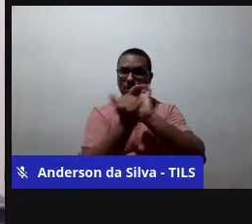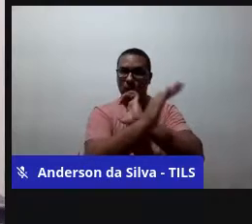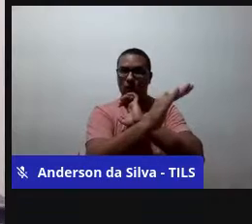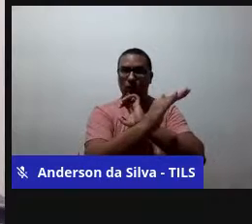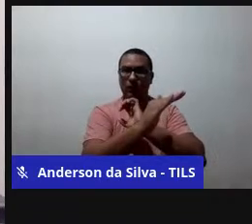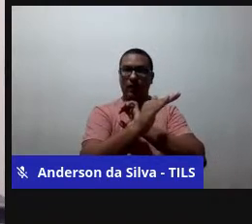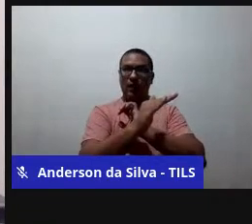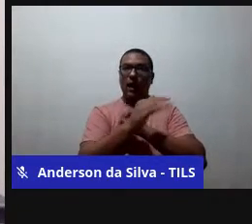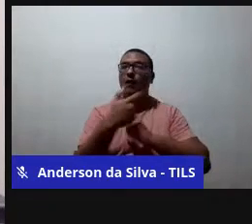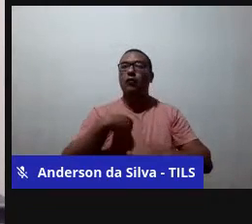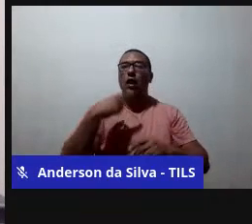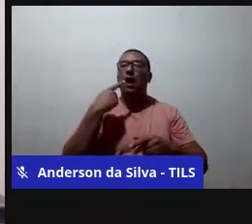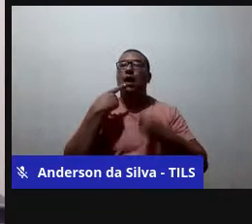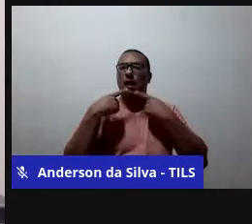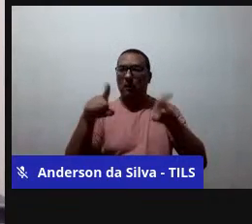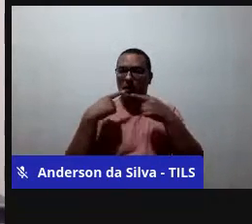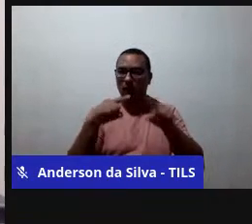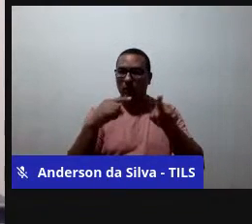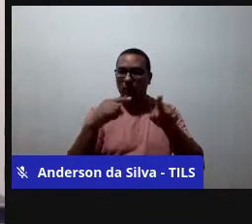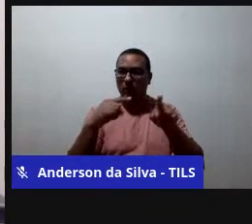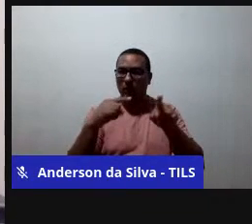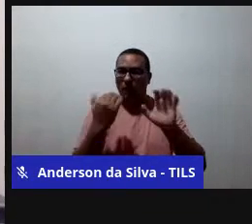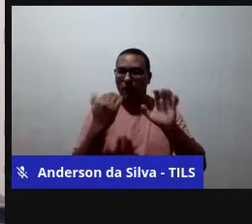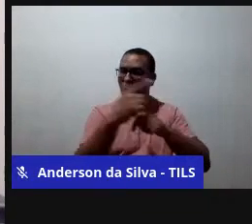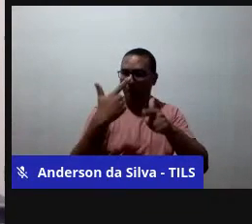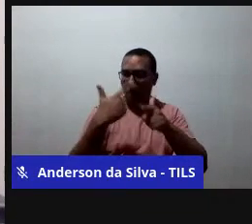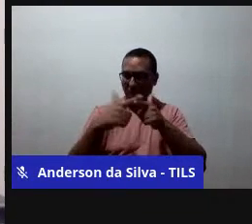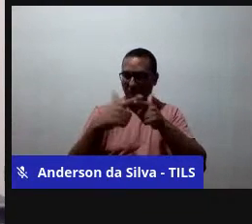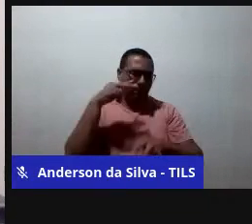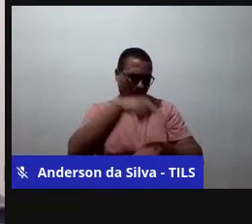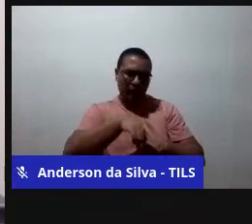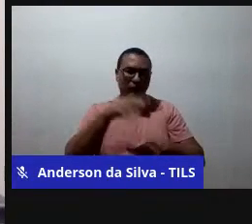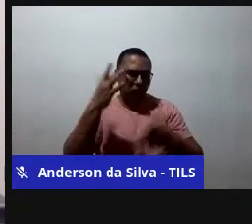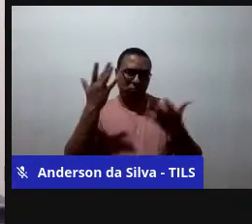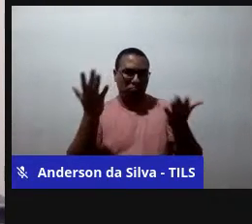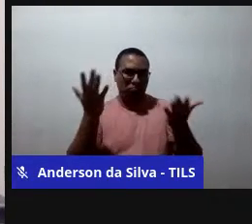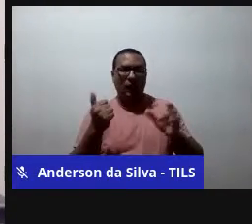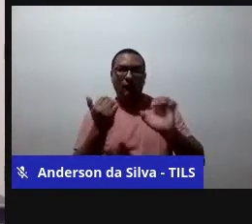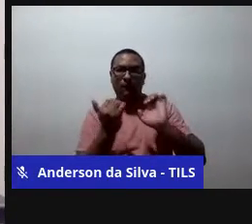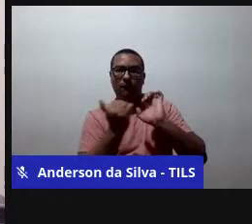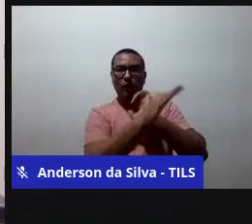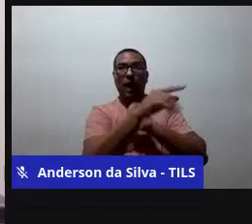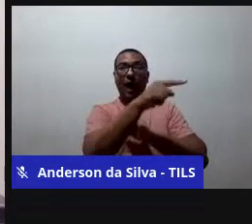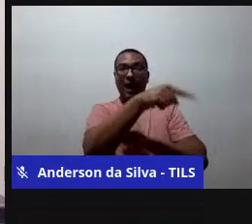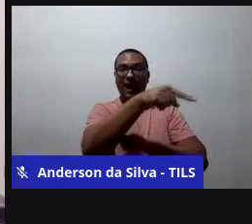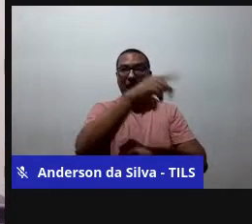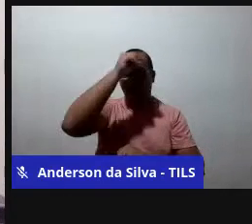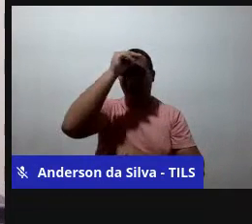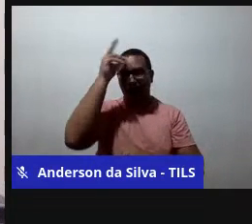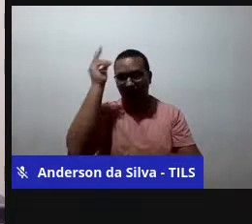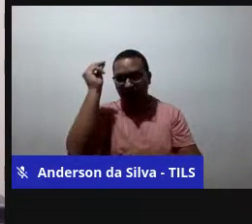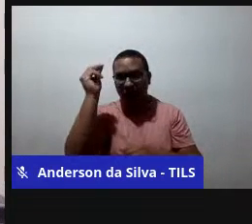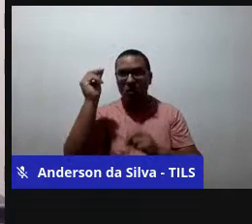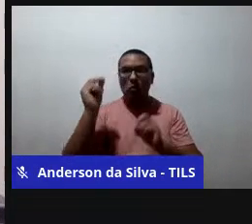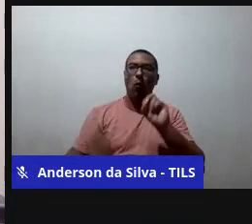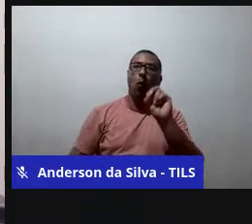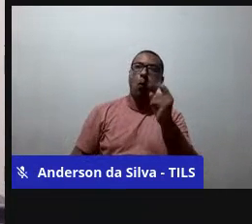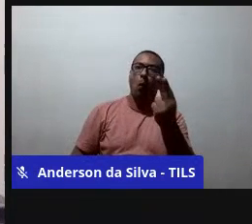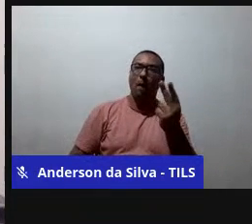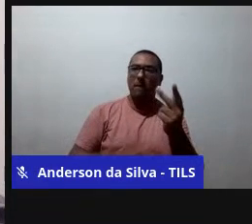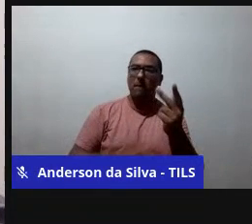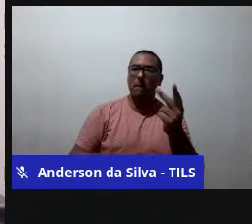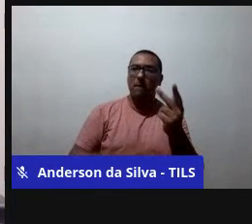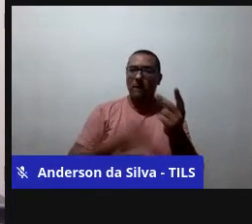essa queixa que você tem, ou esse problema que você viu, e que permite ao prefeito, aos